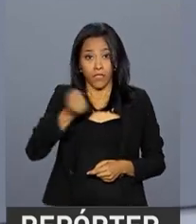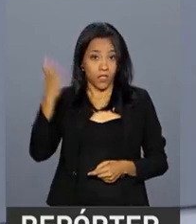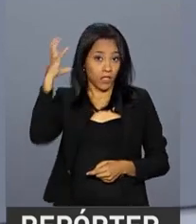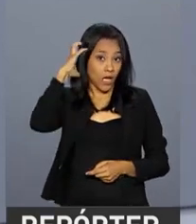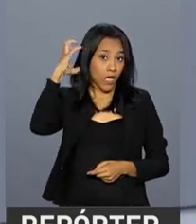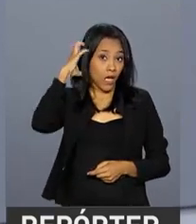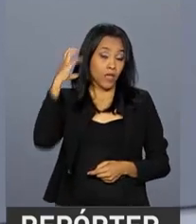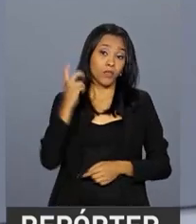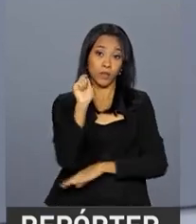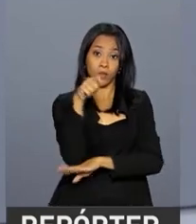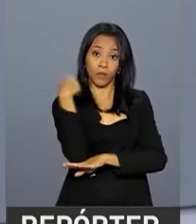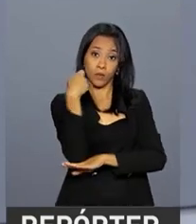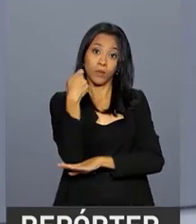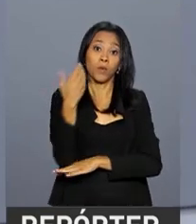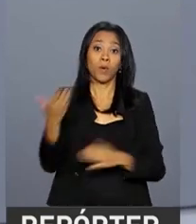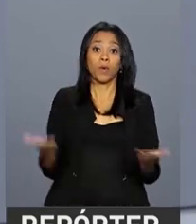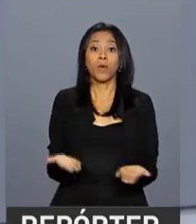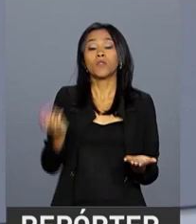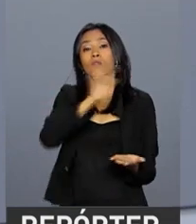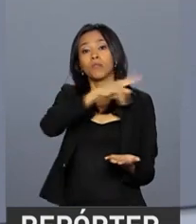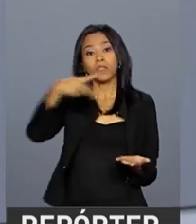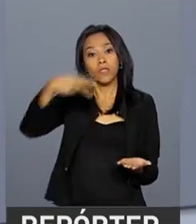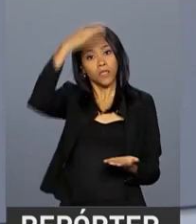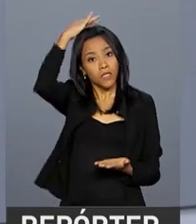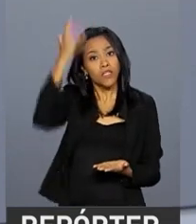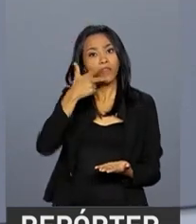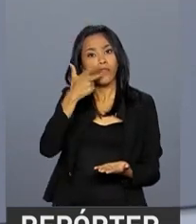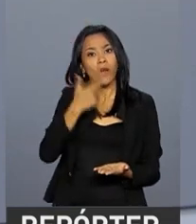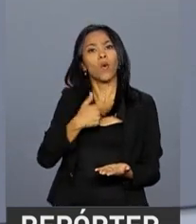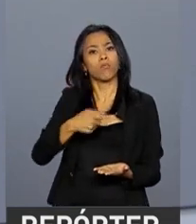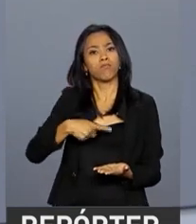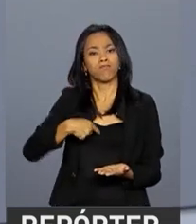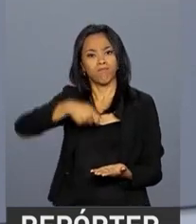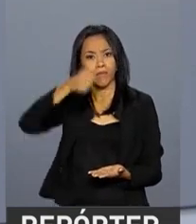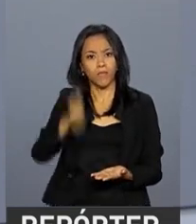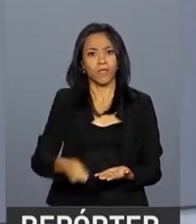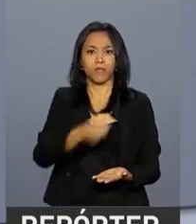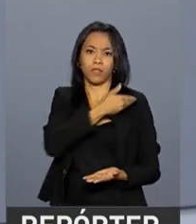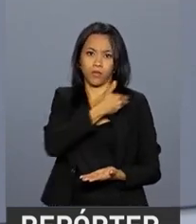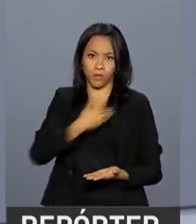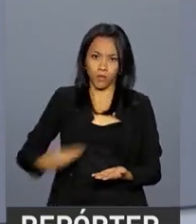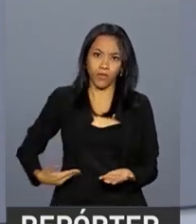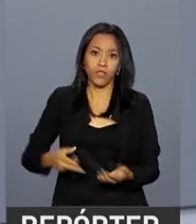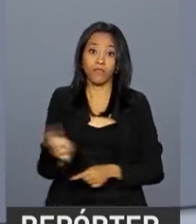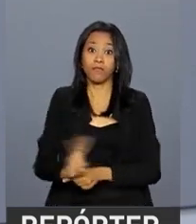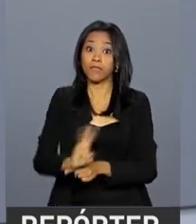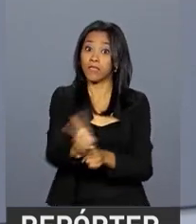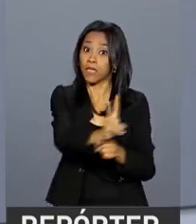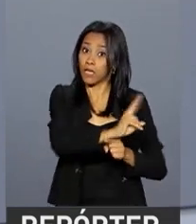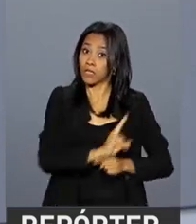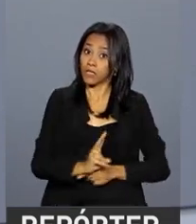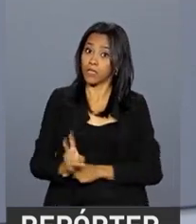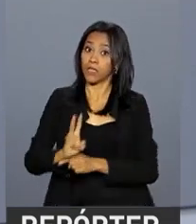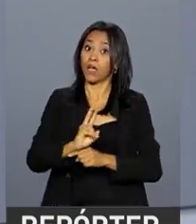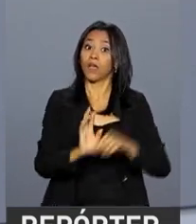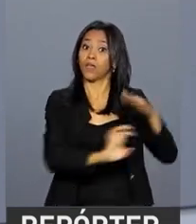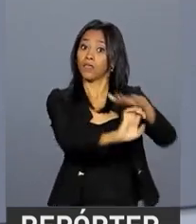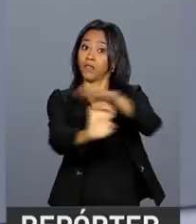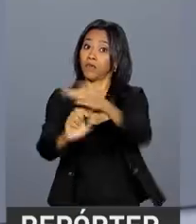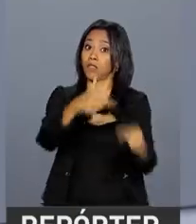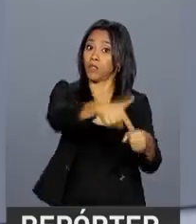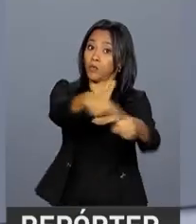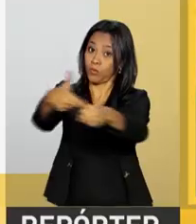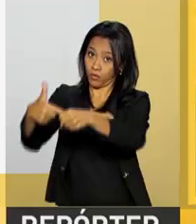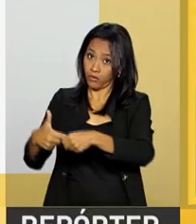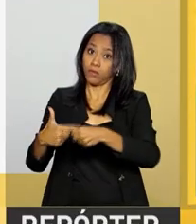na manhã de hoje o presidente michel temer confirmou a determinação do governo de fiscalizar a atuação dos postos de combustíveis